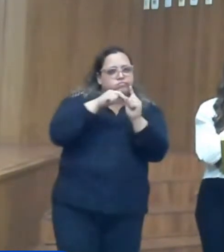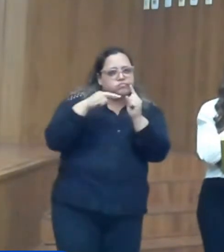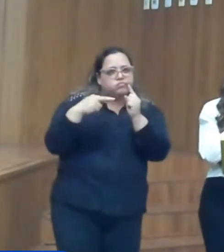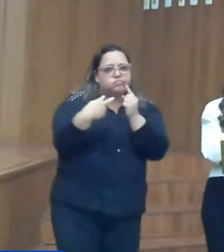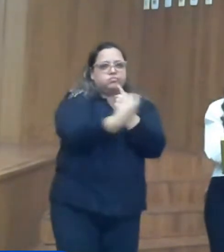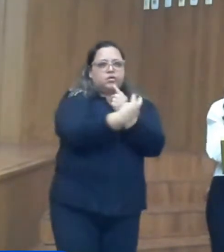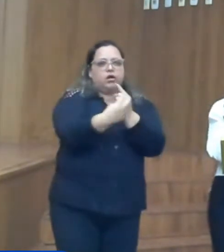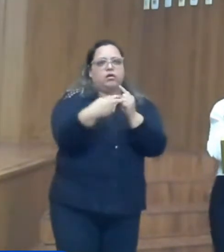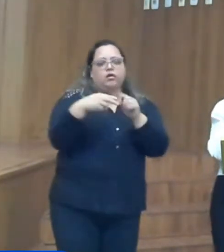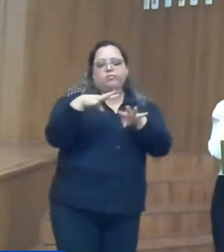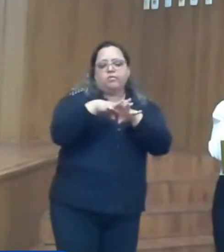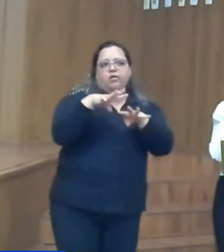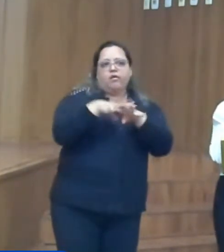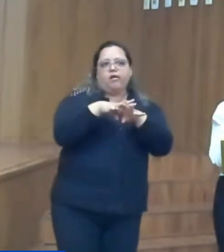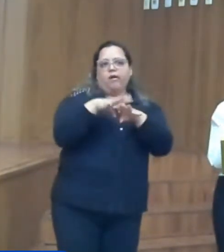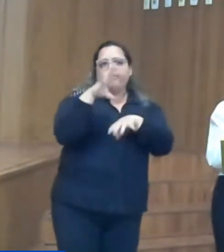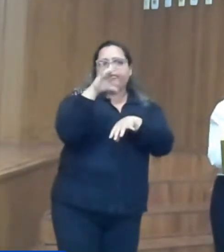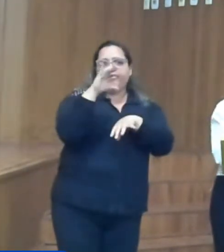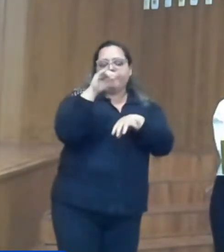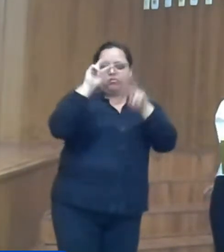matemática como ciência humana.